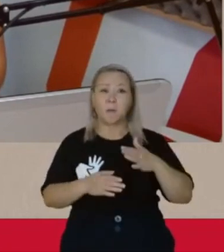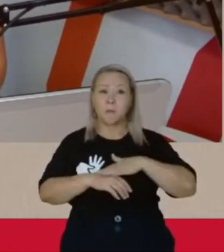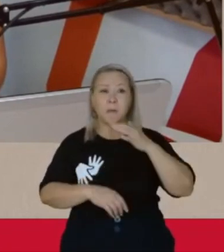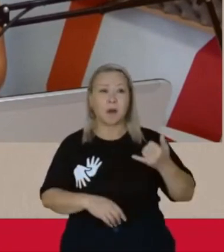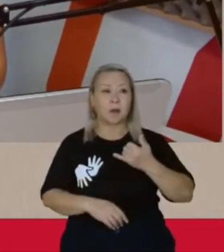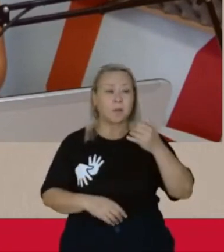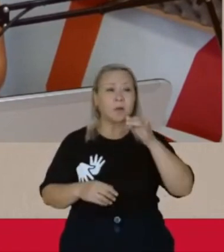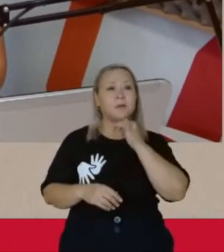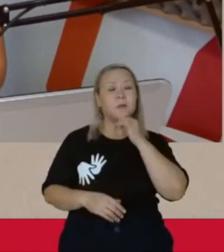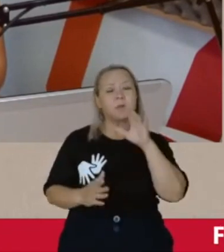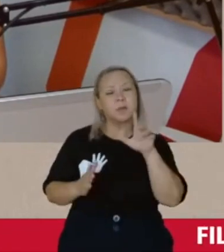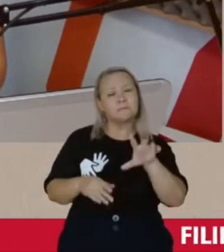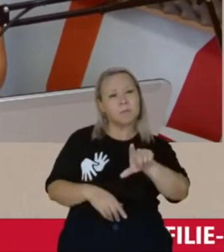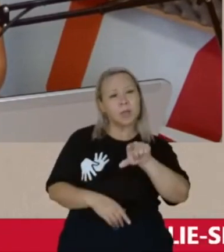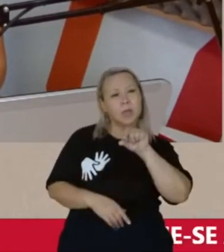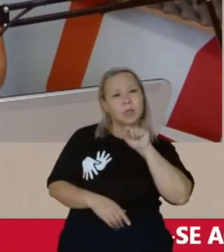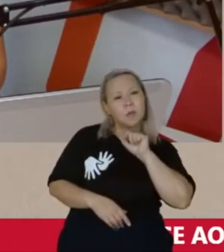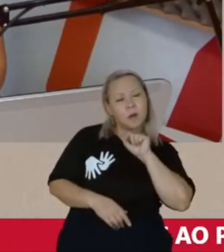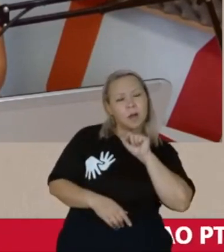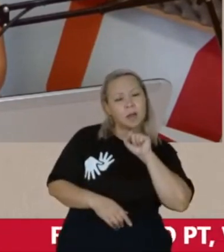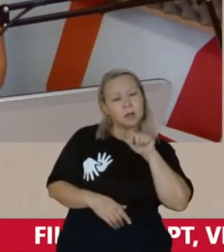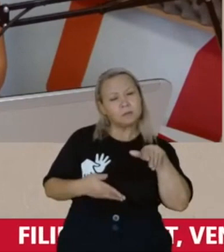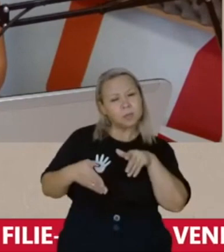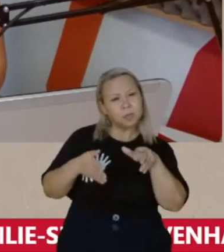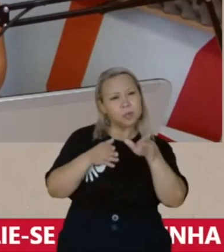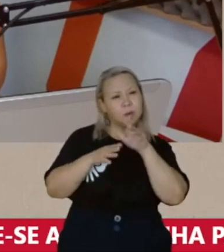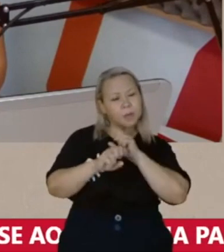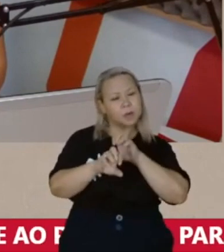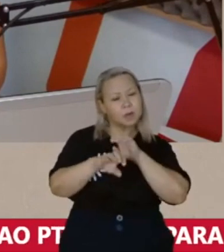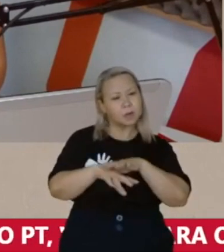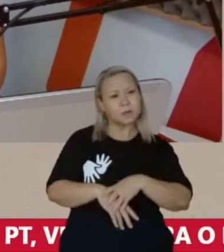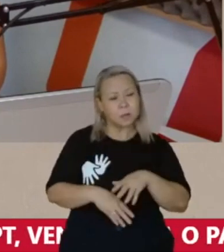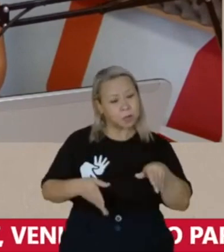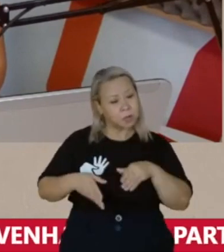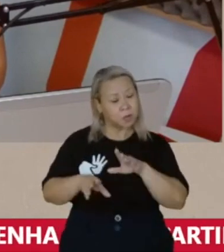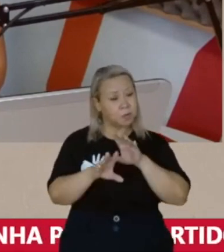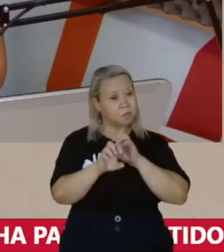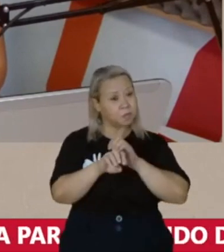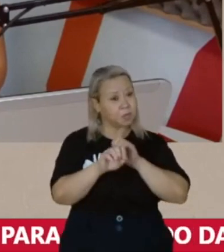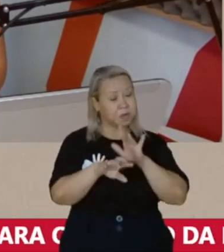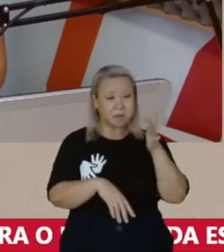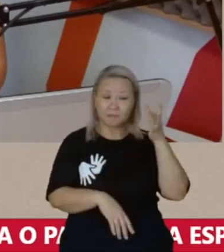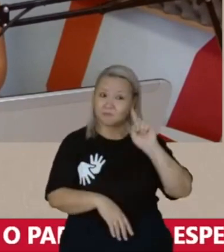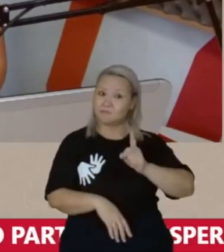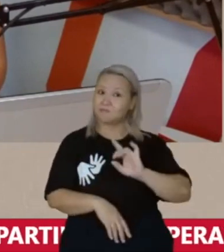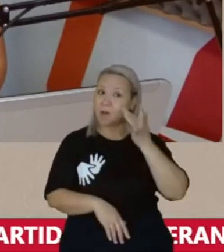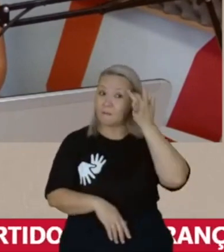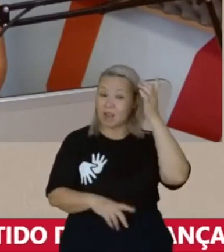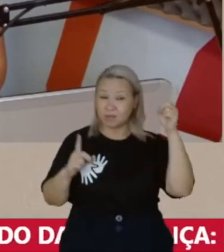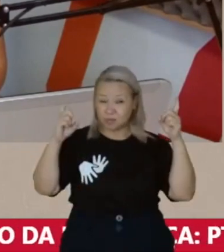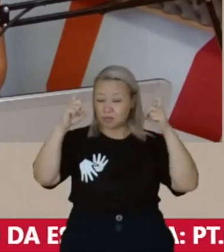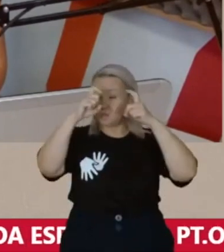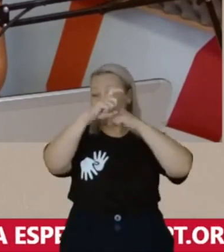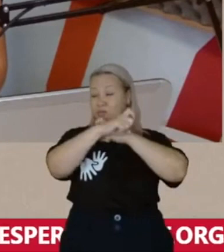optar pelo caminho da educação, que é um caminho nada fácil, em se tratando do